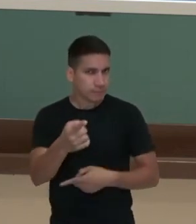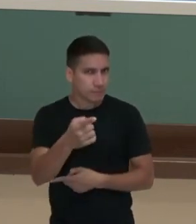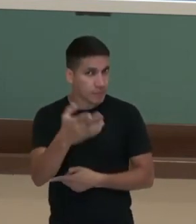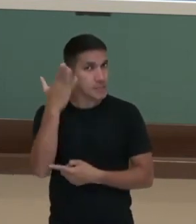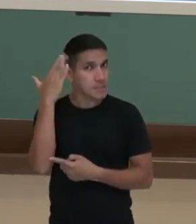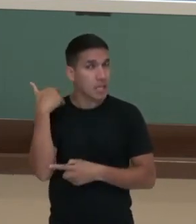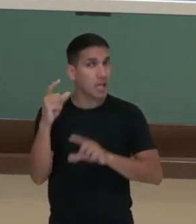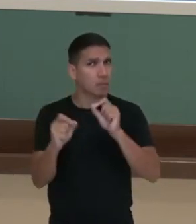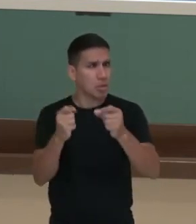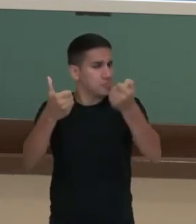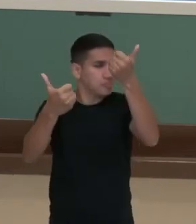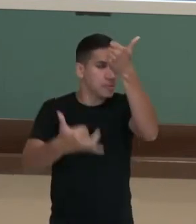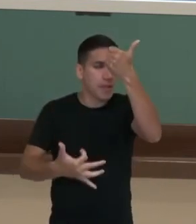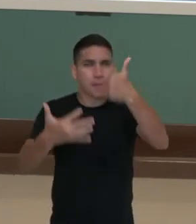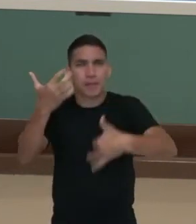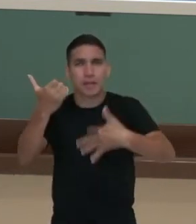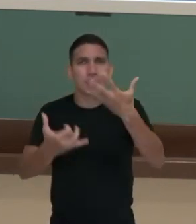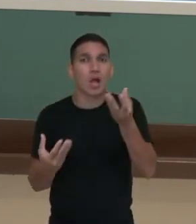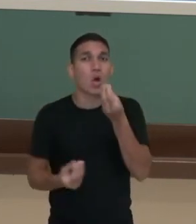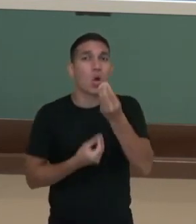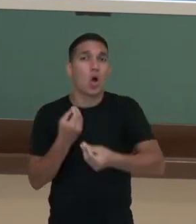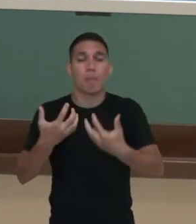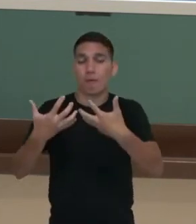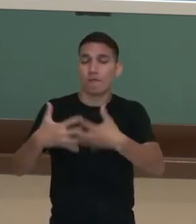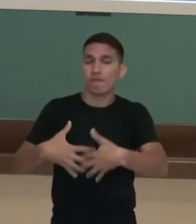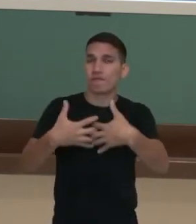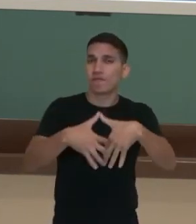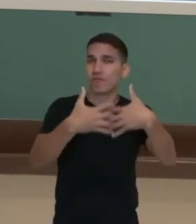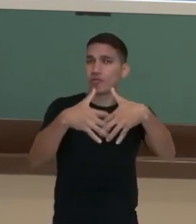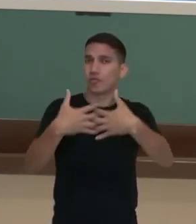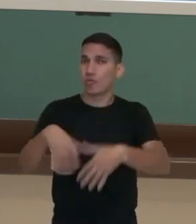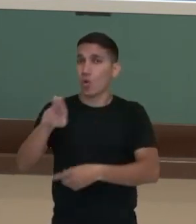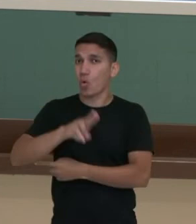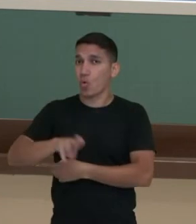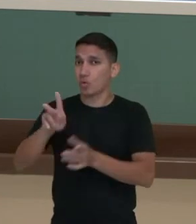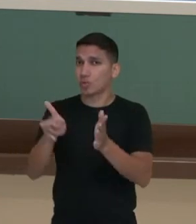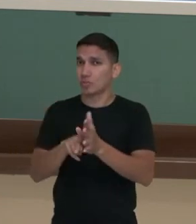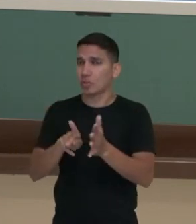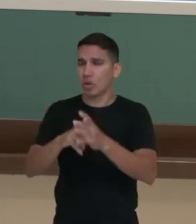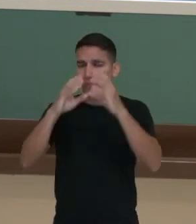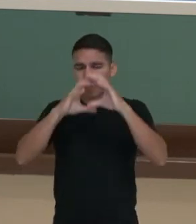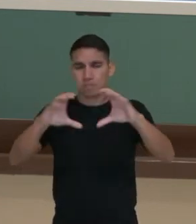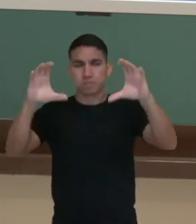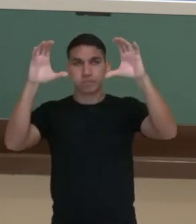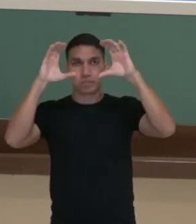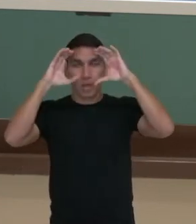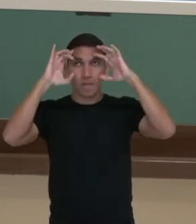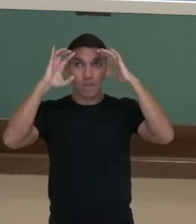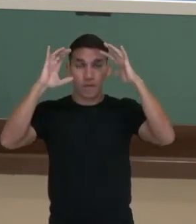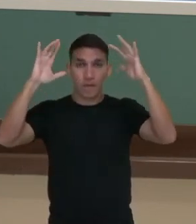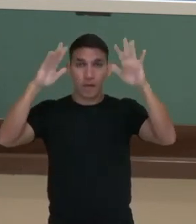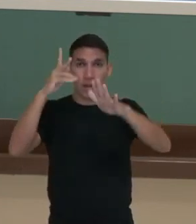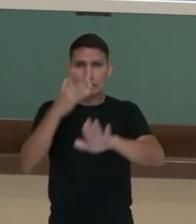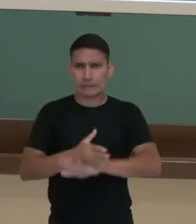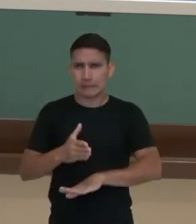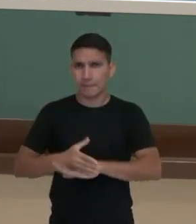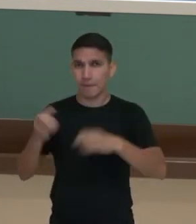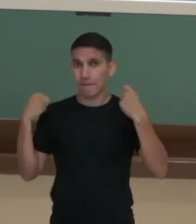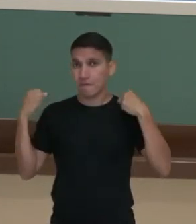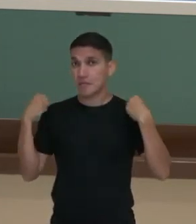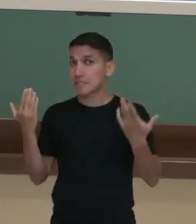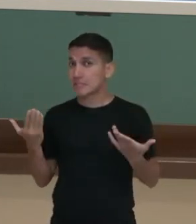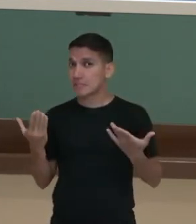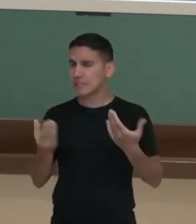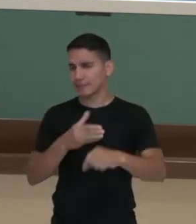sabe explicar como que funciona o uso da realidade virtual nos treinamentos físicos?